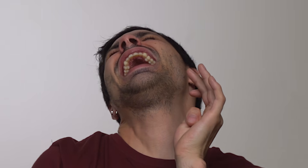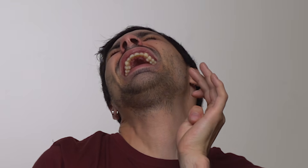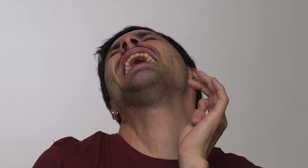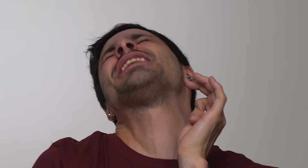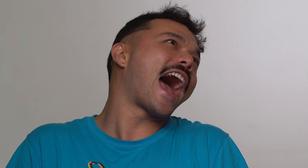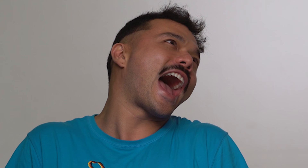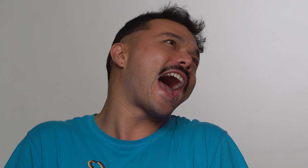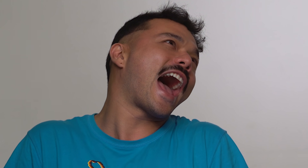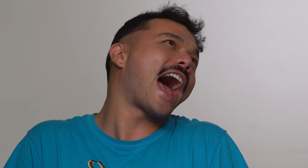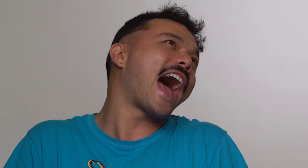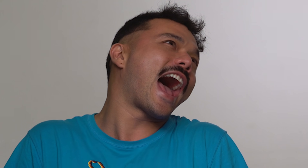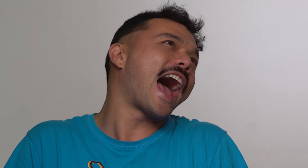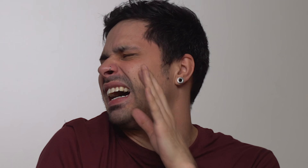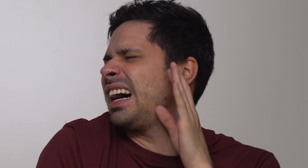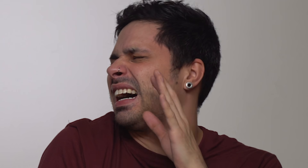Para de me